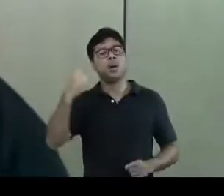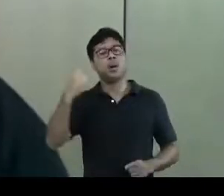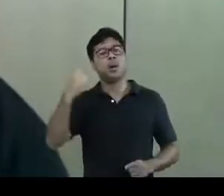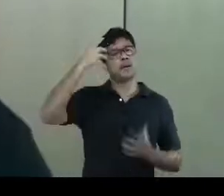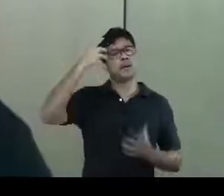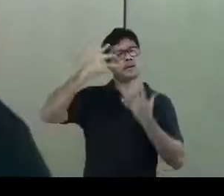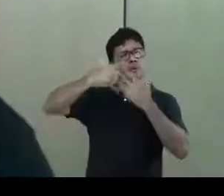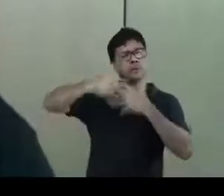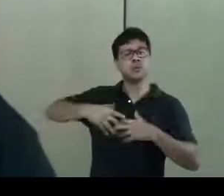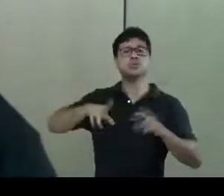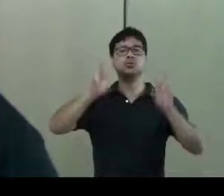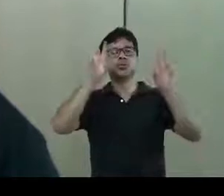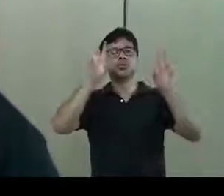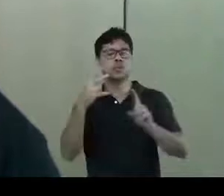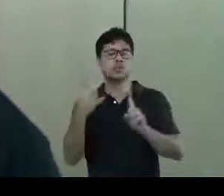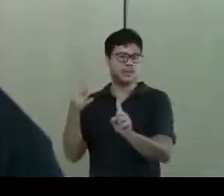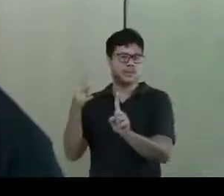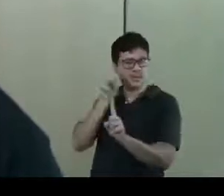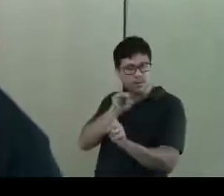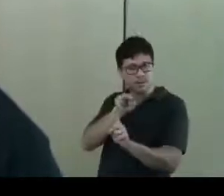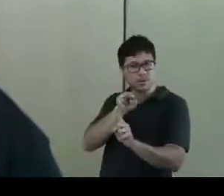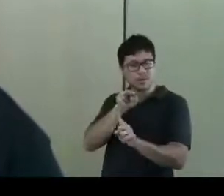né, quando a gente vai pensar, por exemplo, sobre a perspectiva